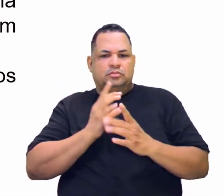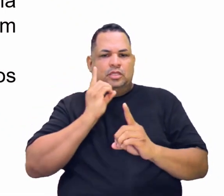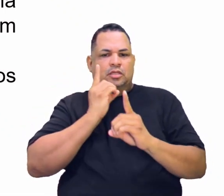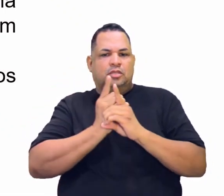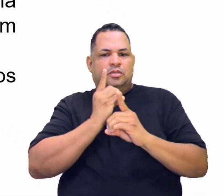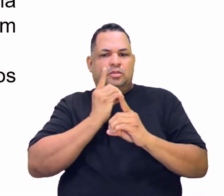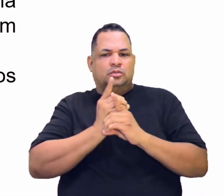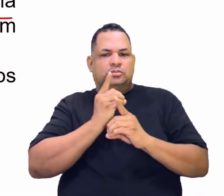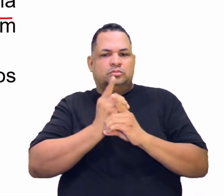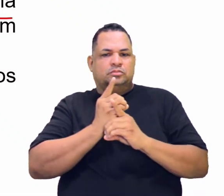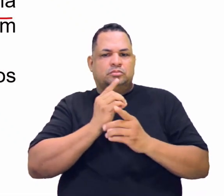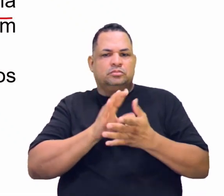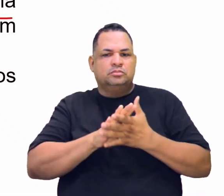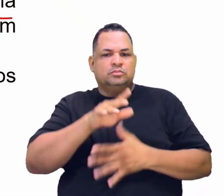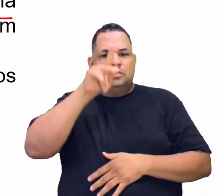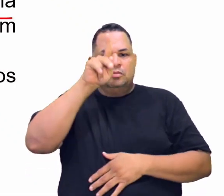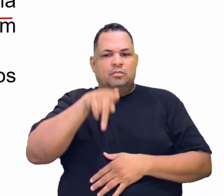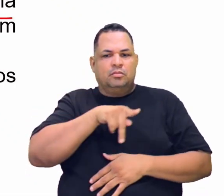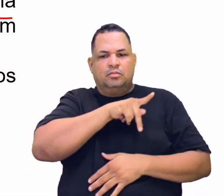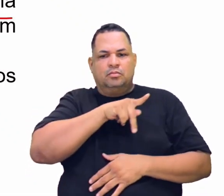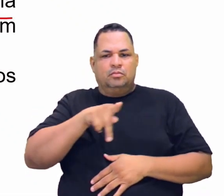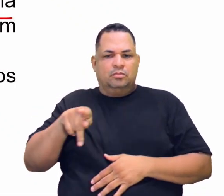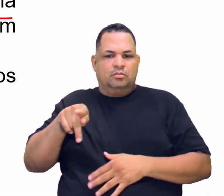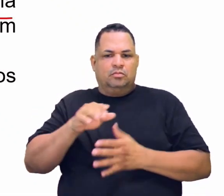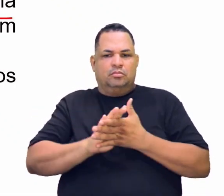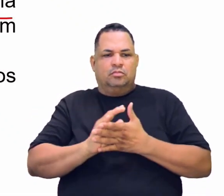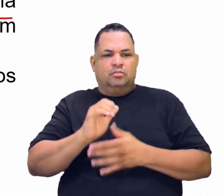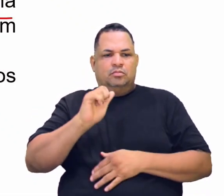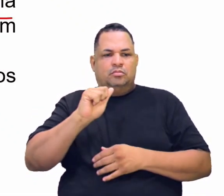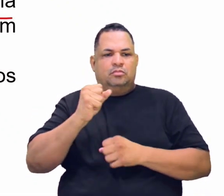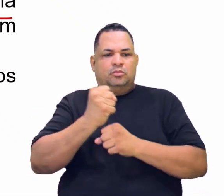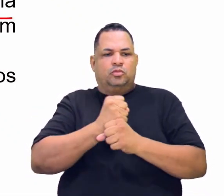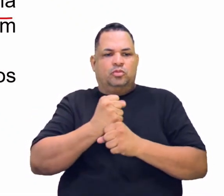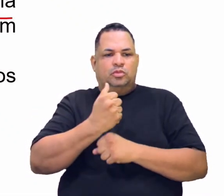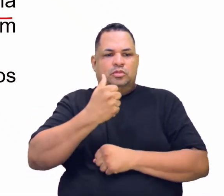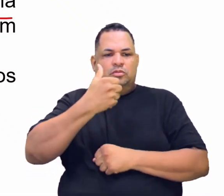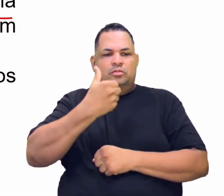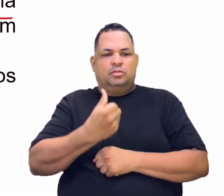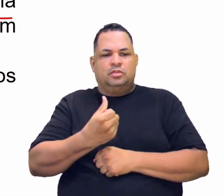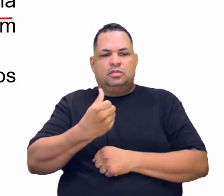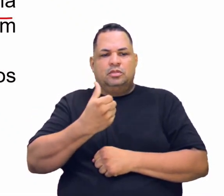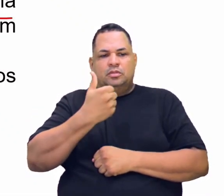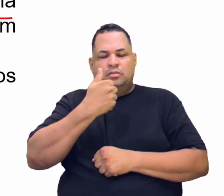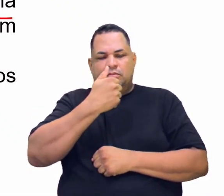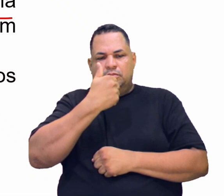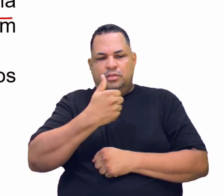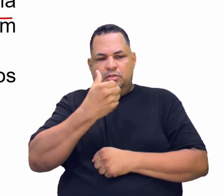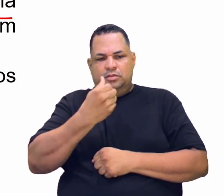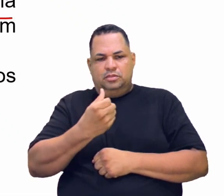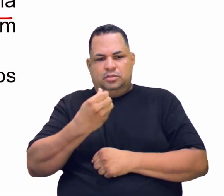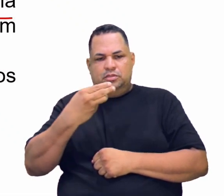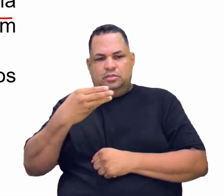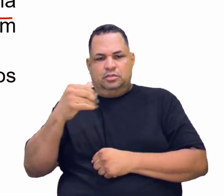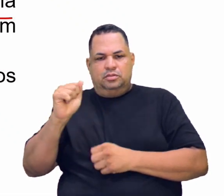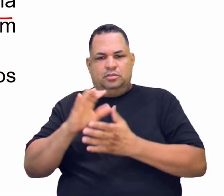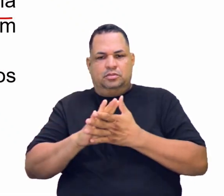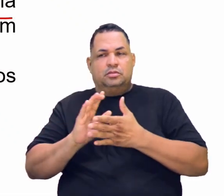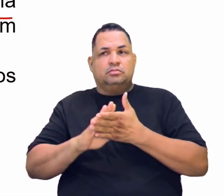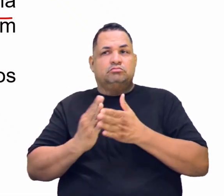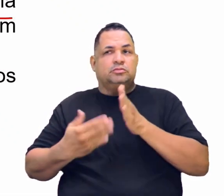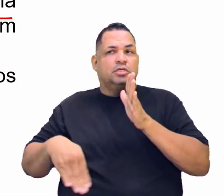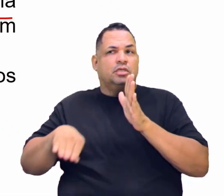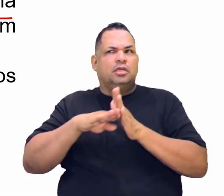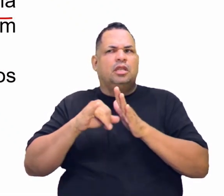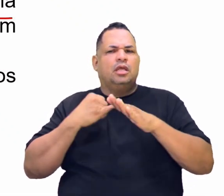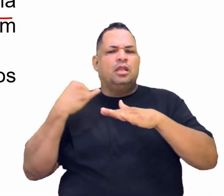descobertos pelo padre Acunã no ano de 1639, vindo lá da ilha de